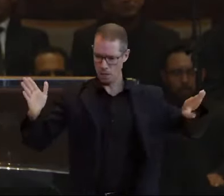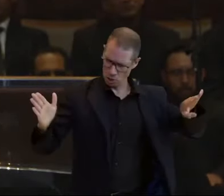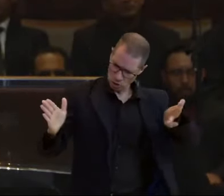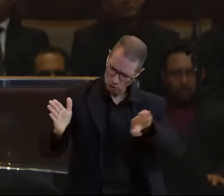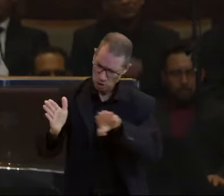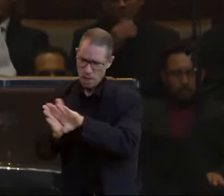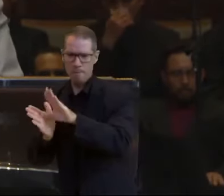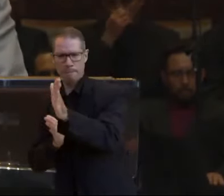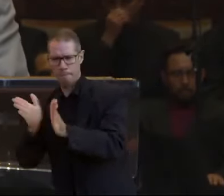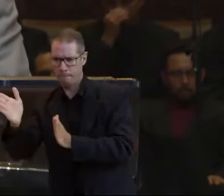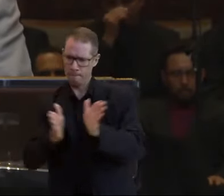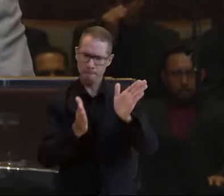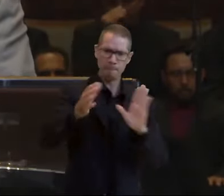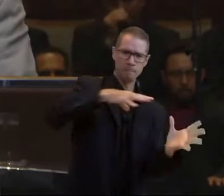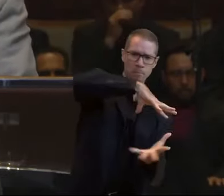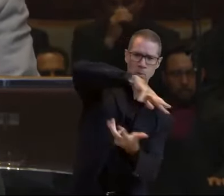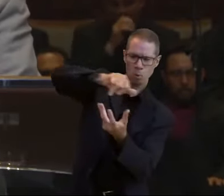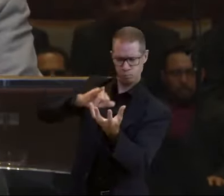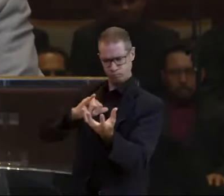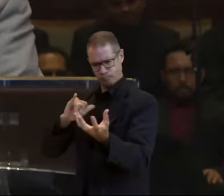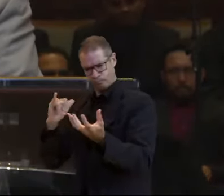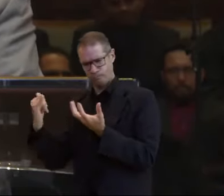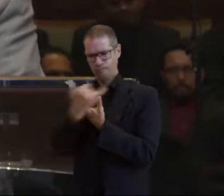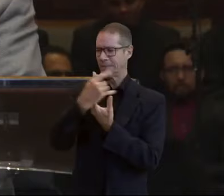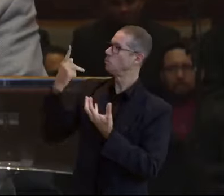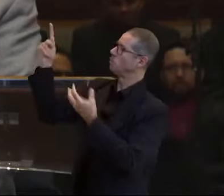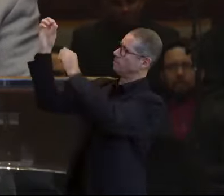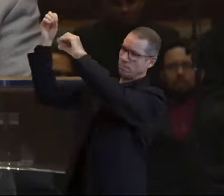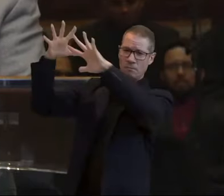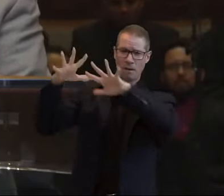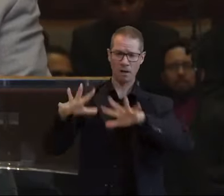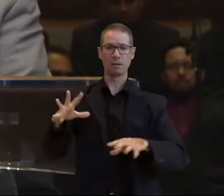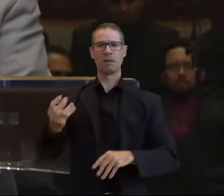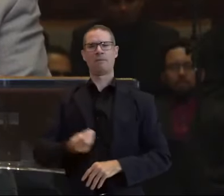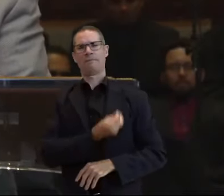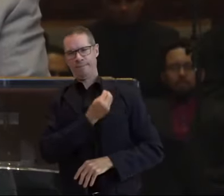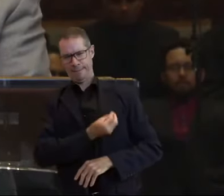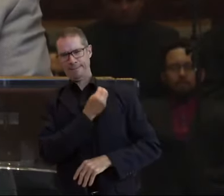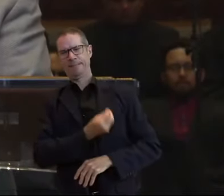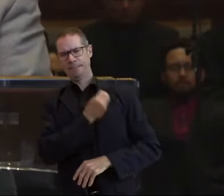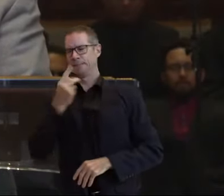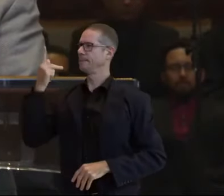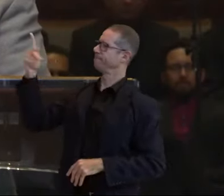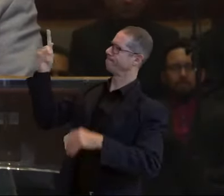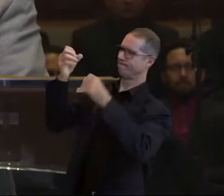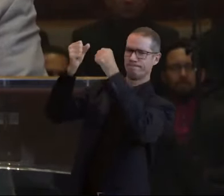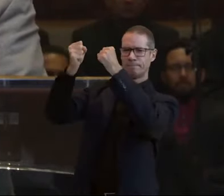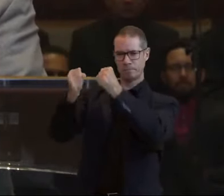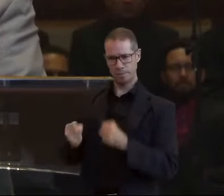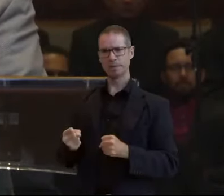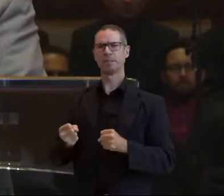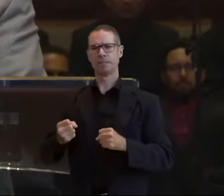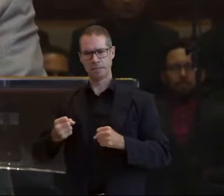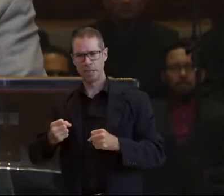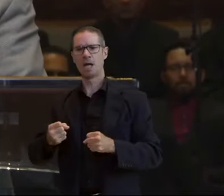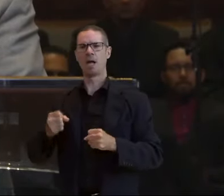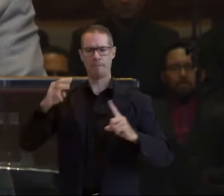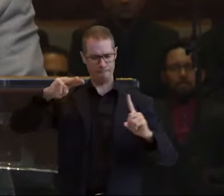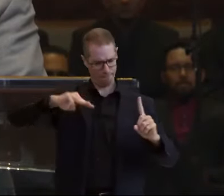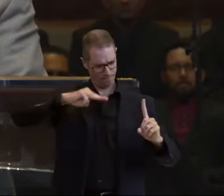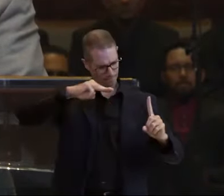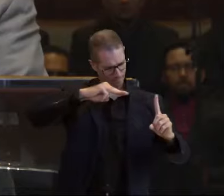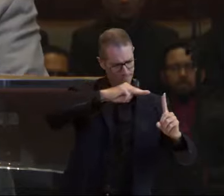todos os lugares da terra com a sua bênção, a vivenciar o seu poder em meio à